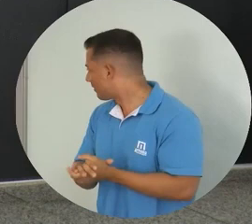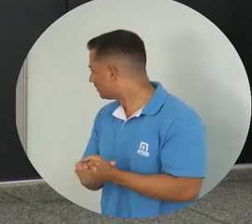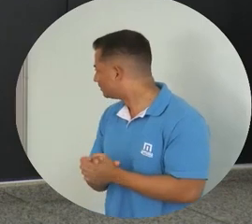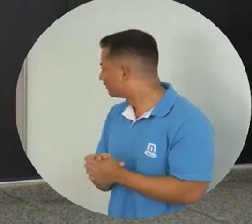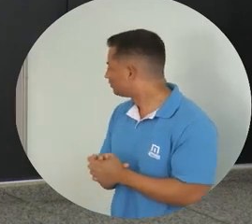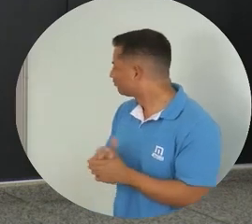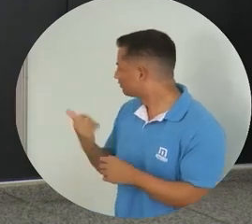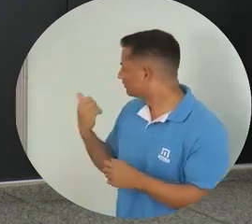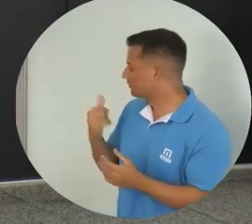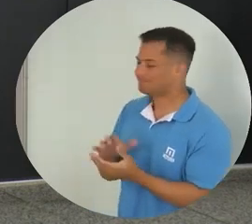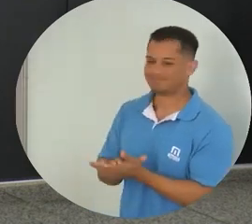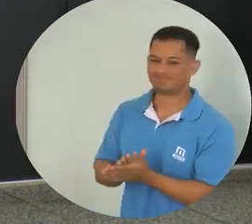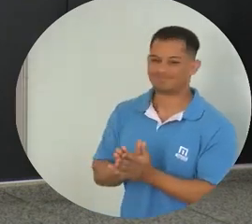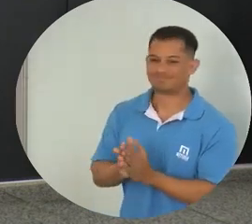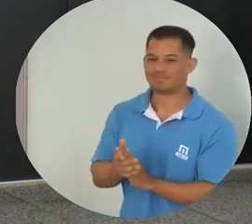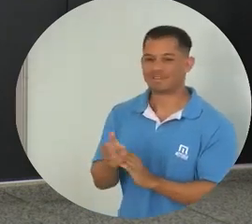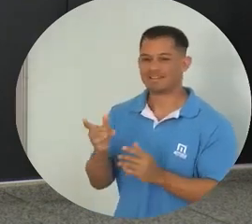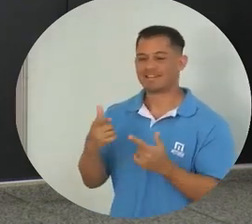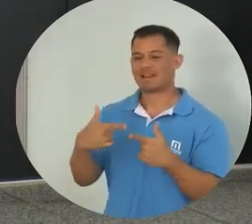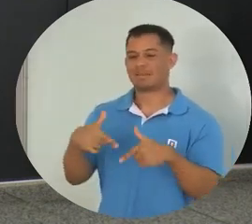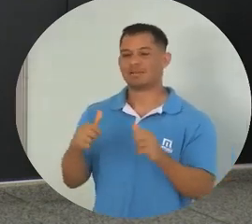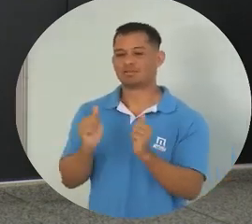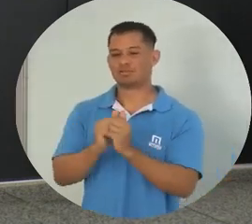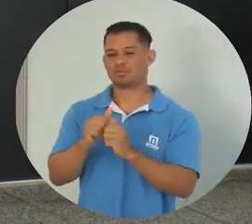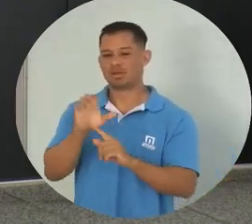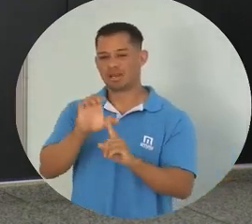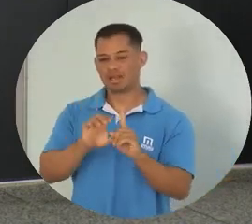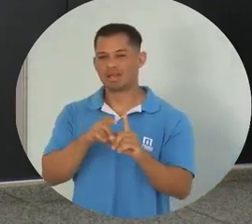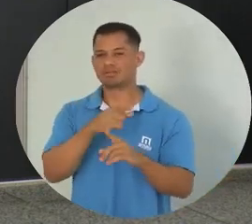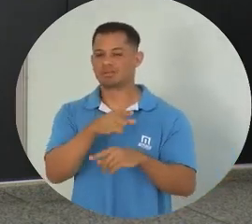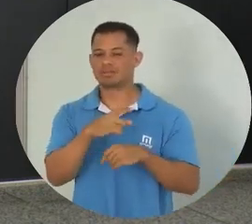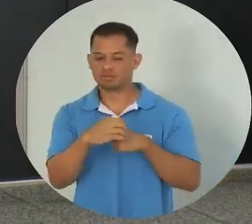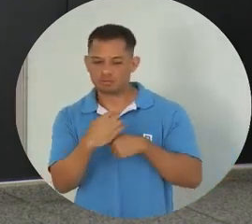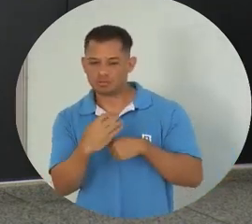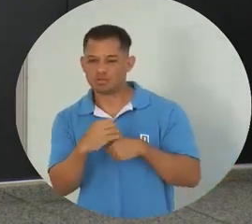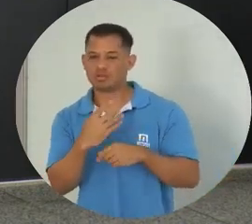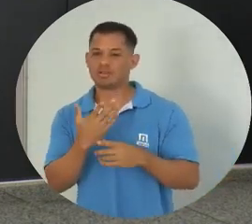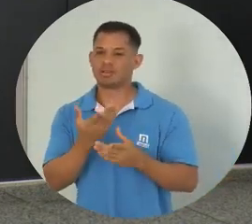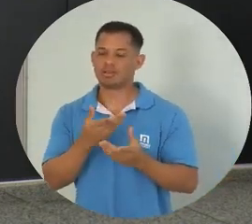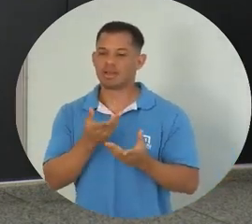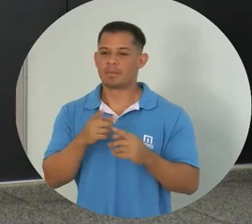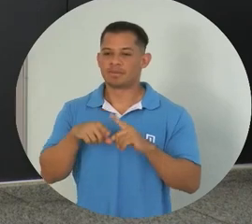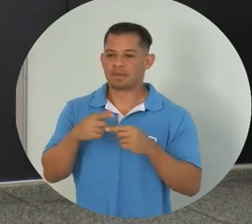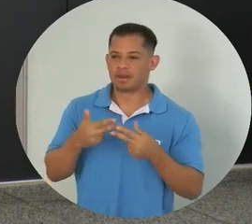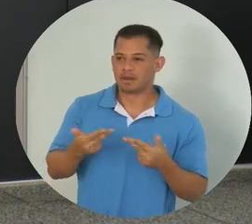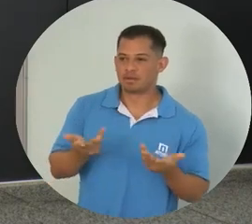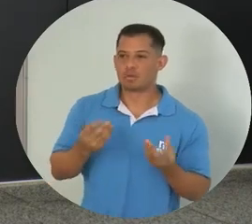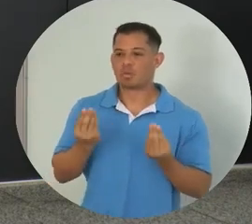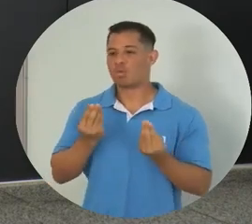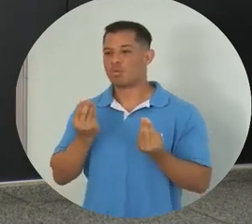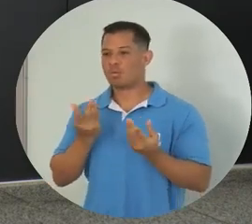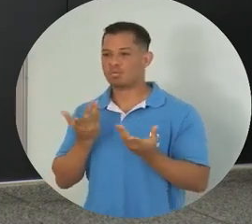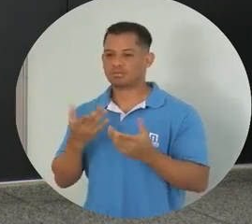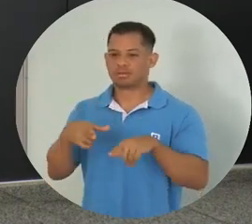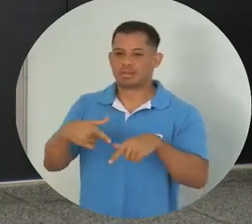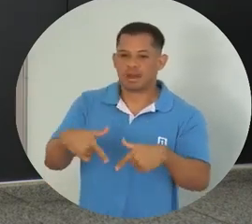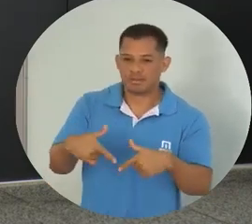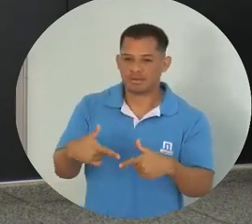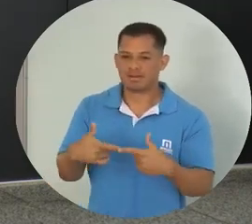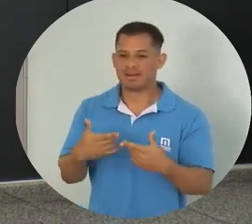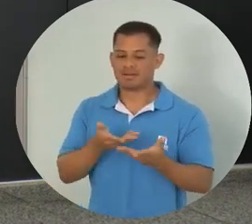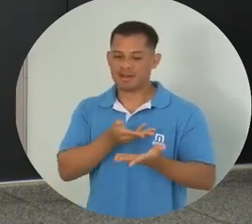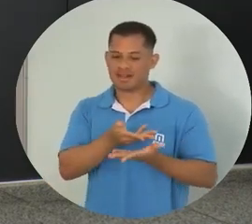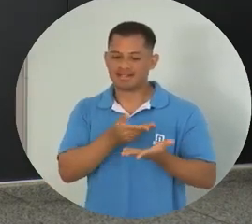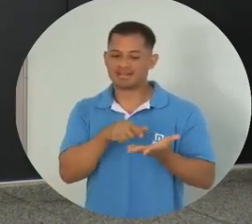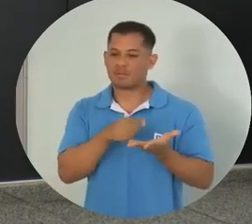atua junto, né, eles nos passam dicas, materiais, como intervir. Tem uma relação muito